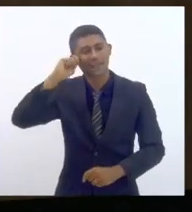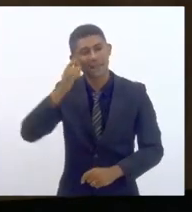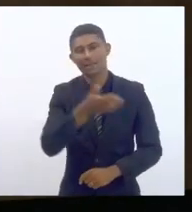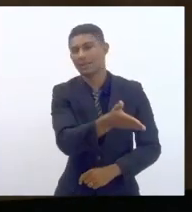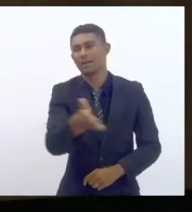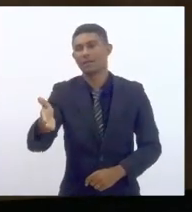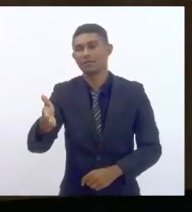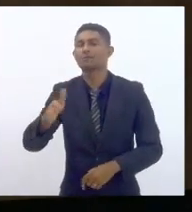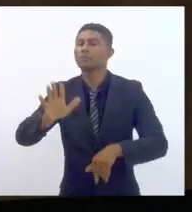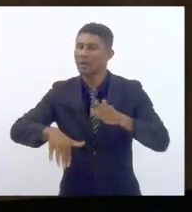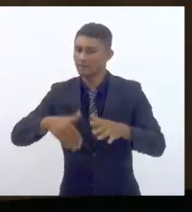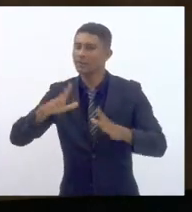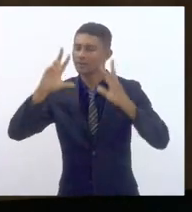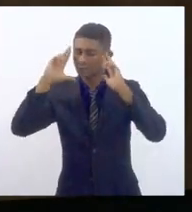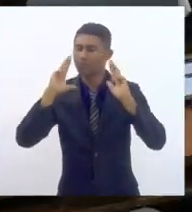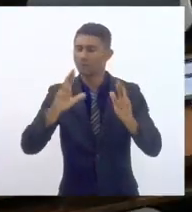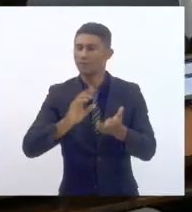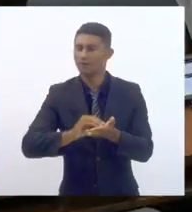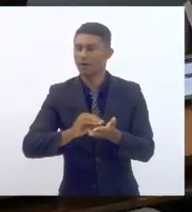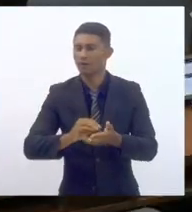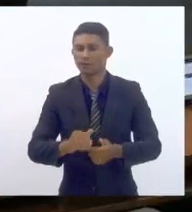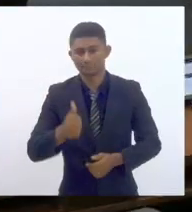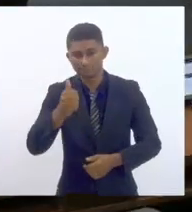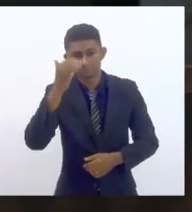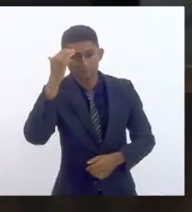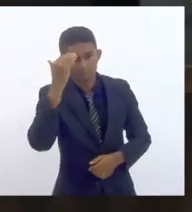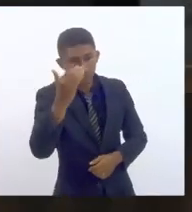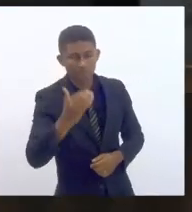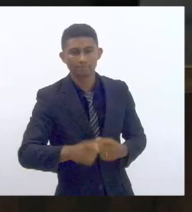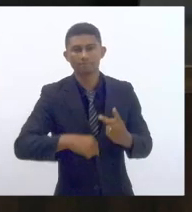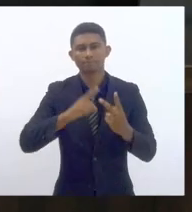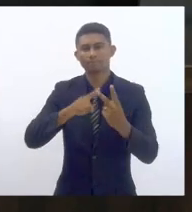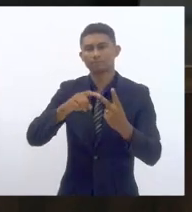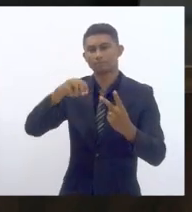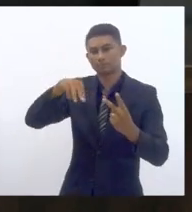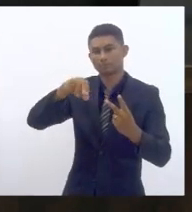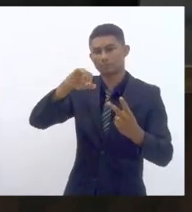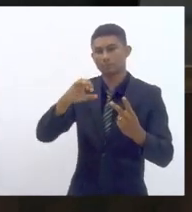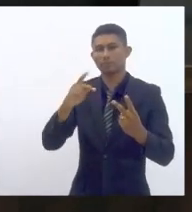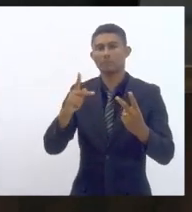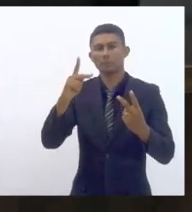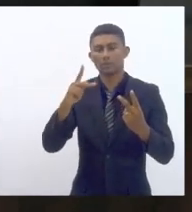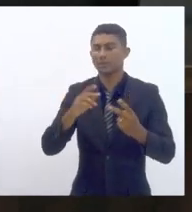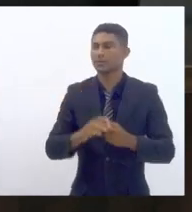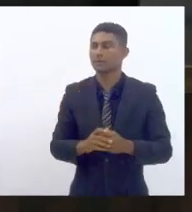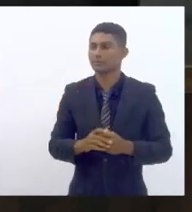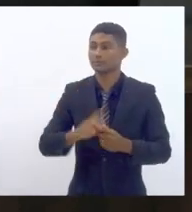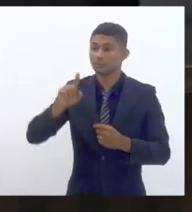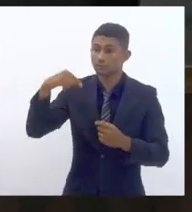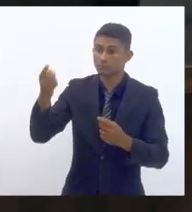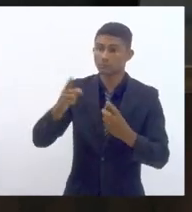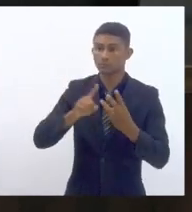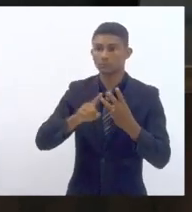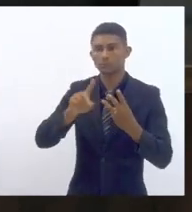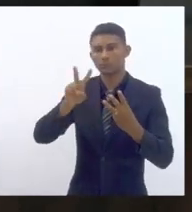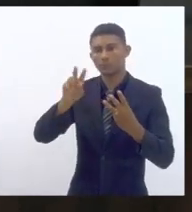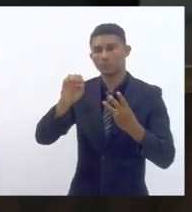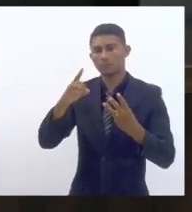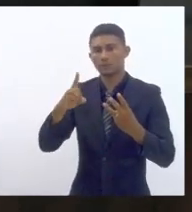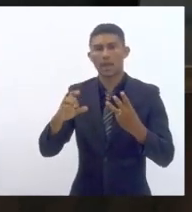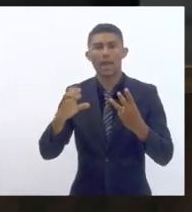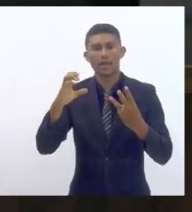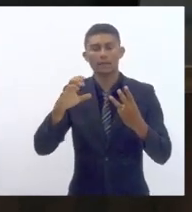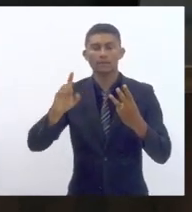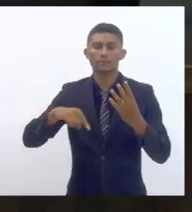sua dignidade humana respeitada. Obrigada, presidente. Deputado Carlos Mink, seguida Valdec, depois